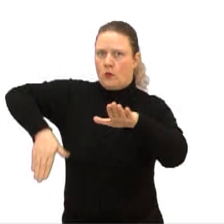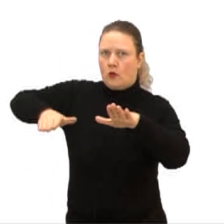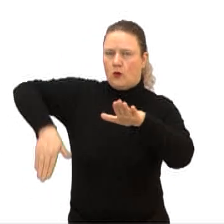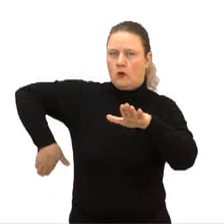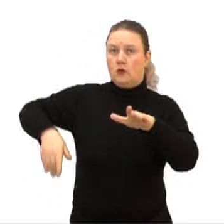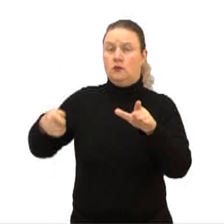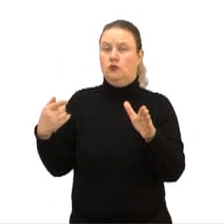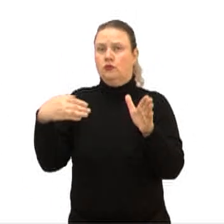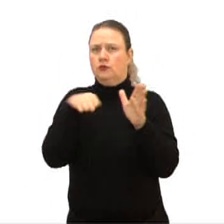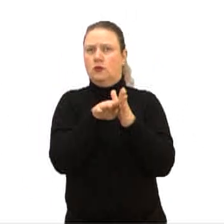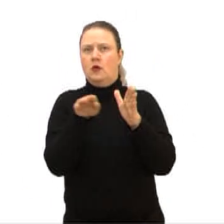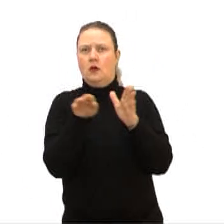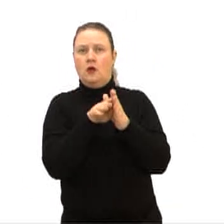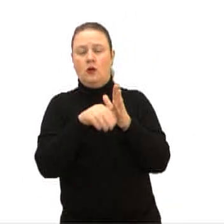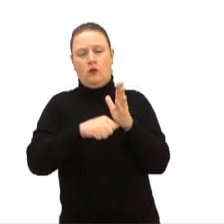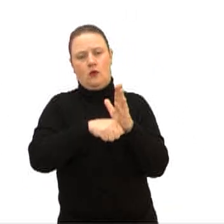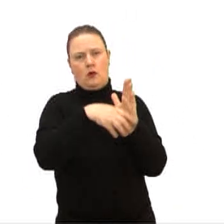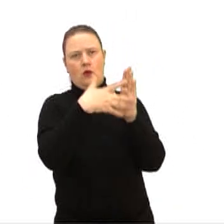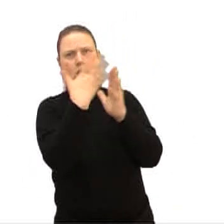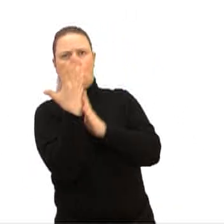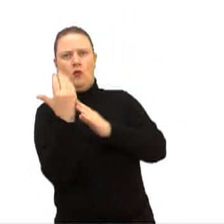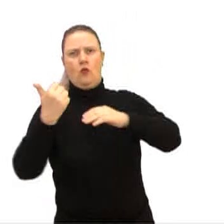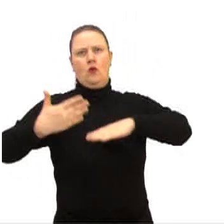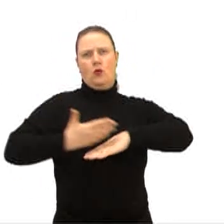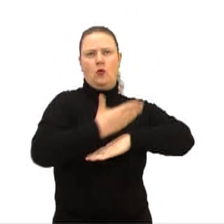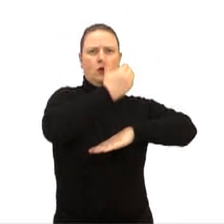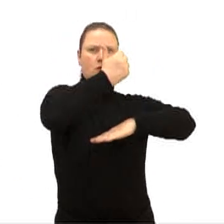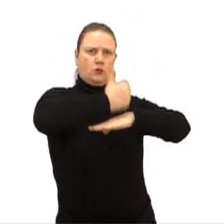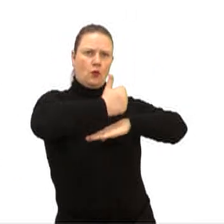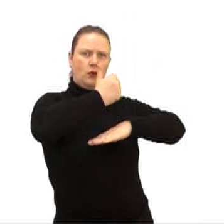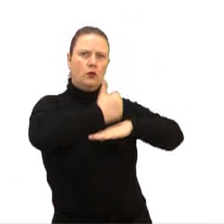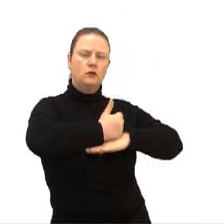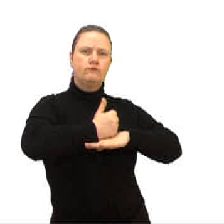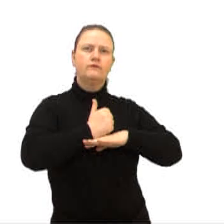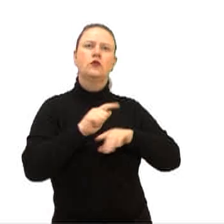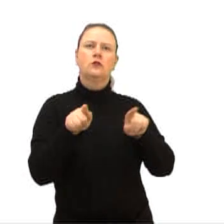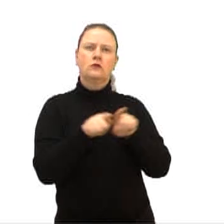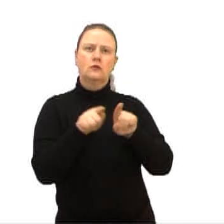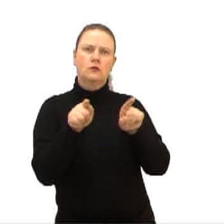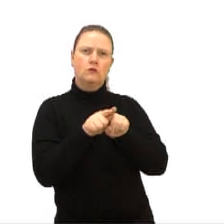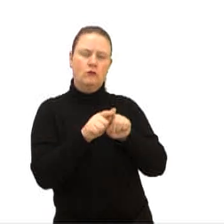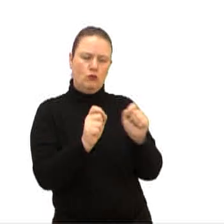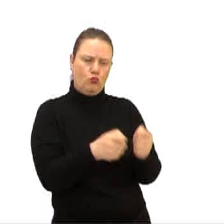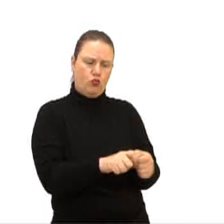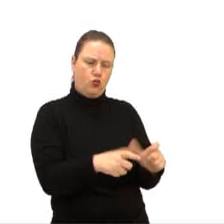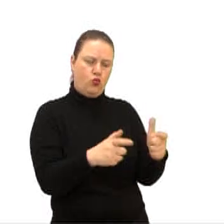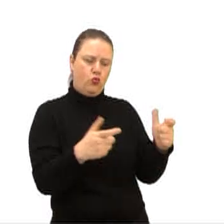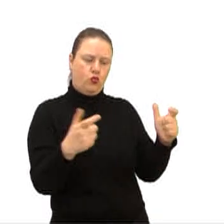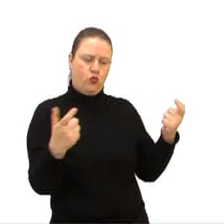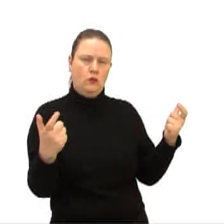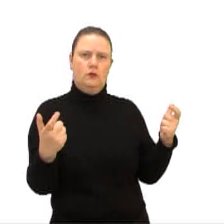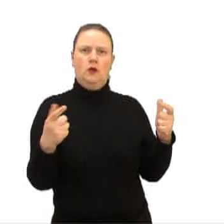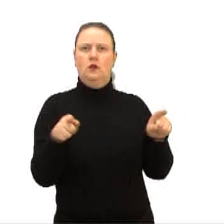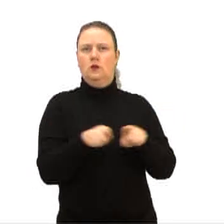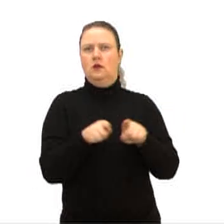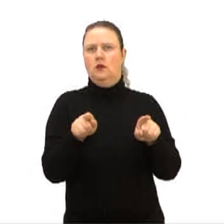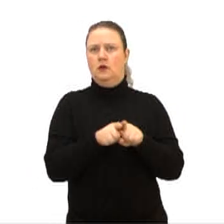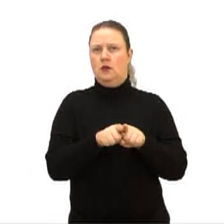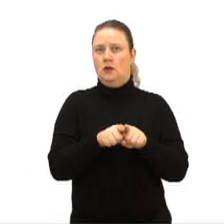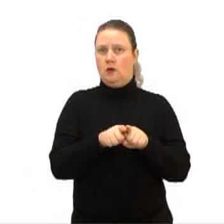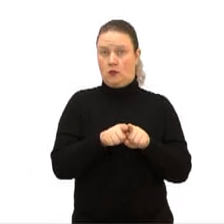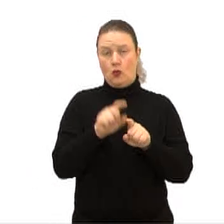os primeiros colonizadores e que houve essa concentração maior para possibilitar a indústria mercantil da